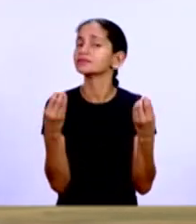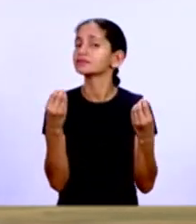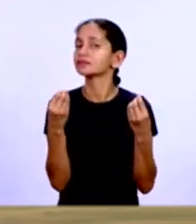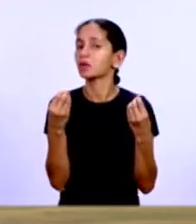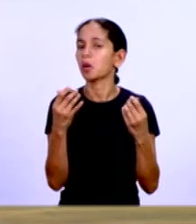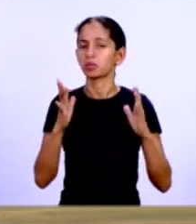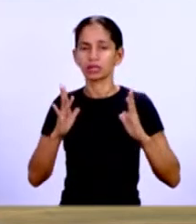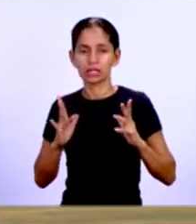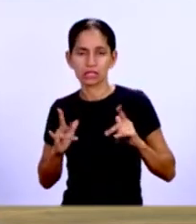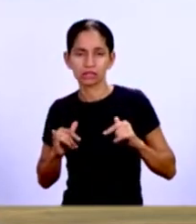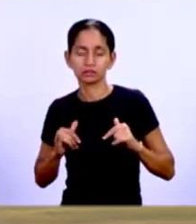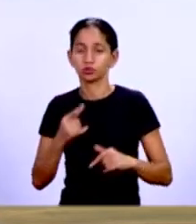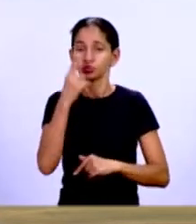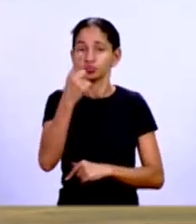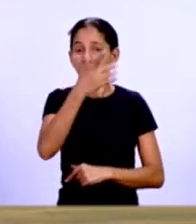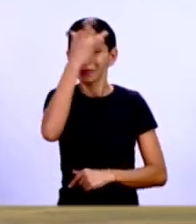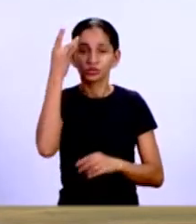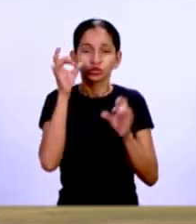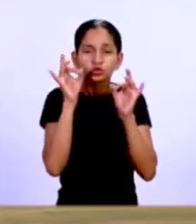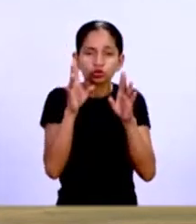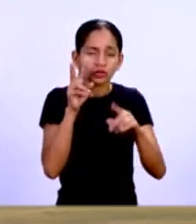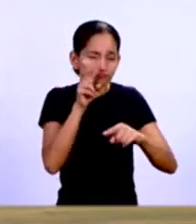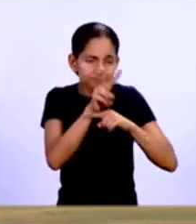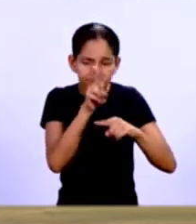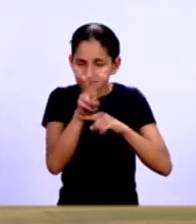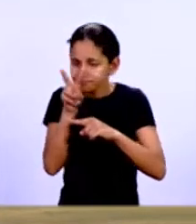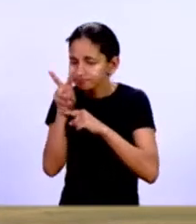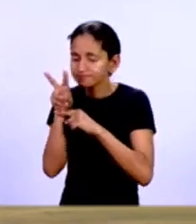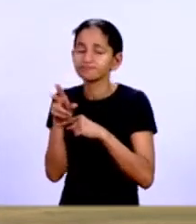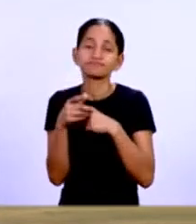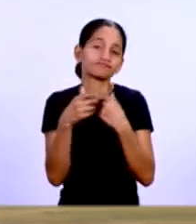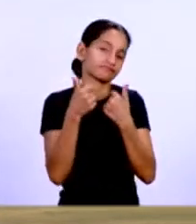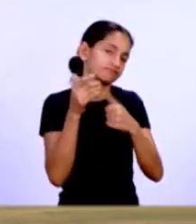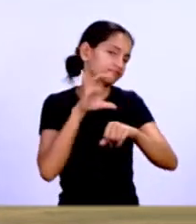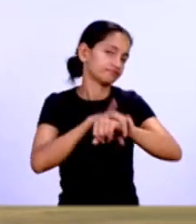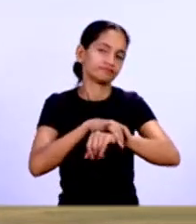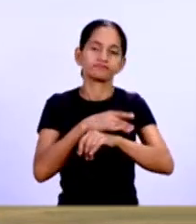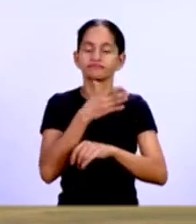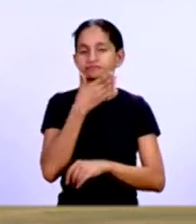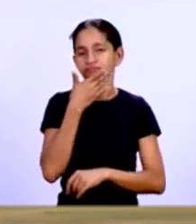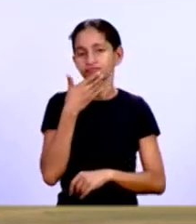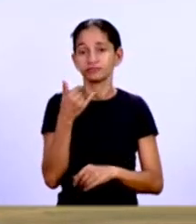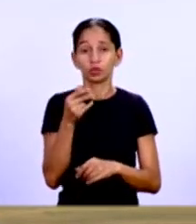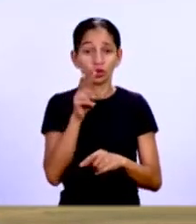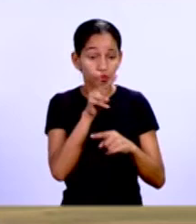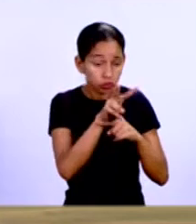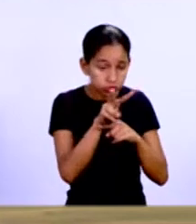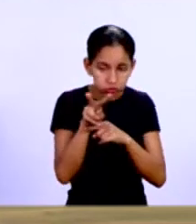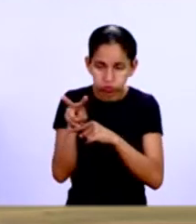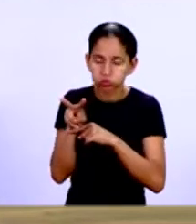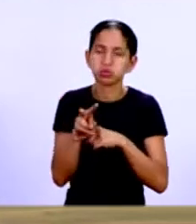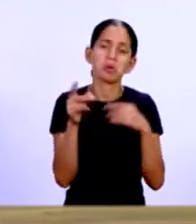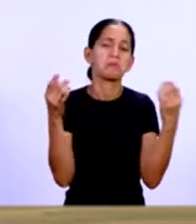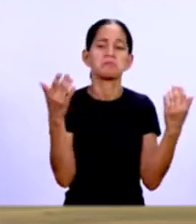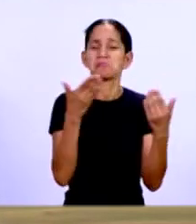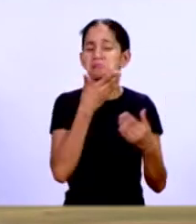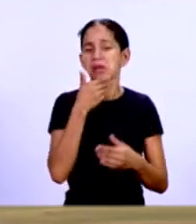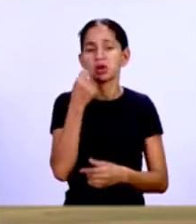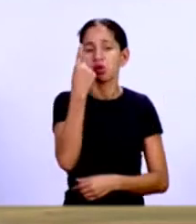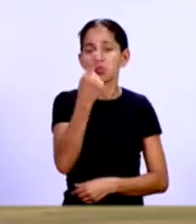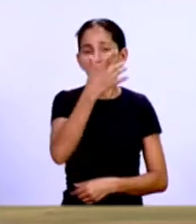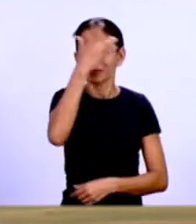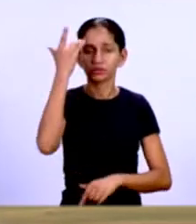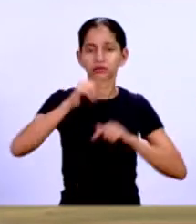quem sabe, colocar uma pessoa só para fiscalizar isso. Então, esse tipo de proteção, quanto mais você se cercar contra essa